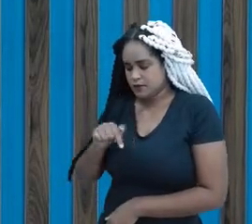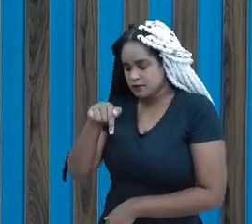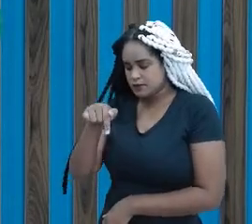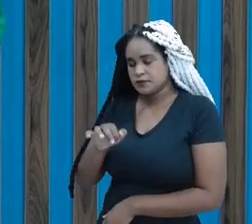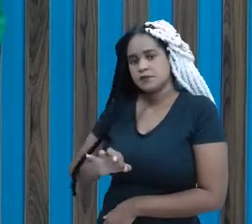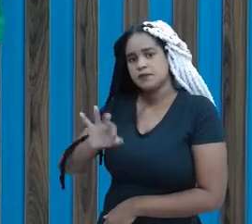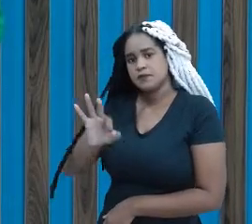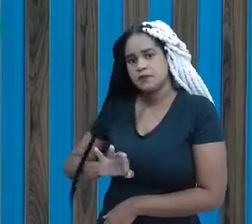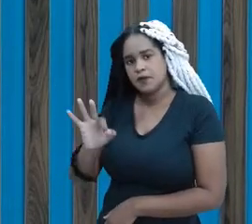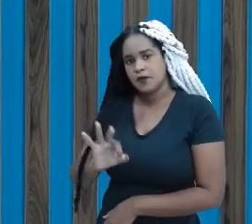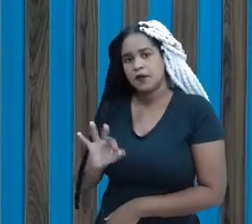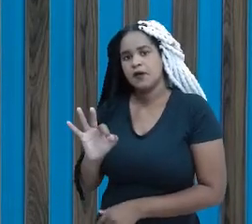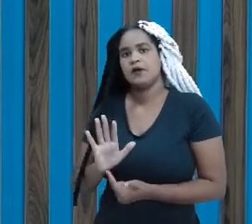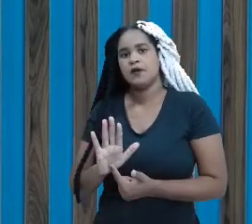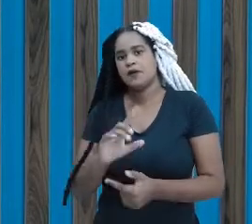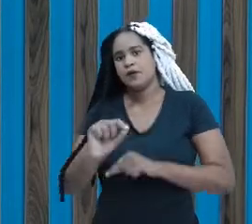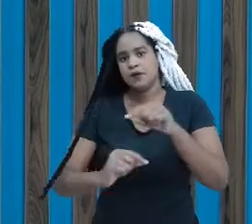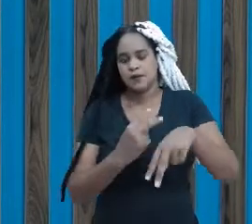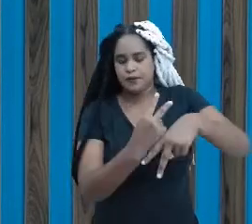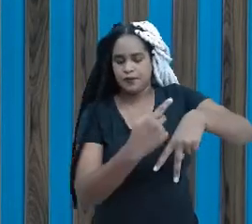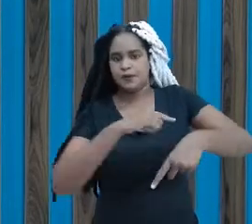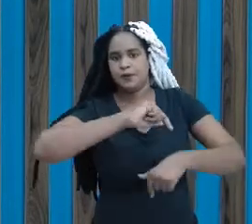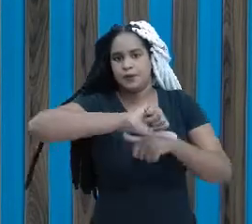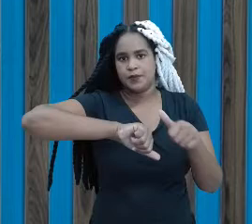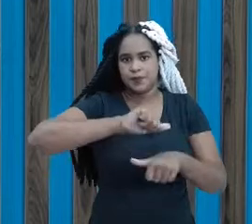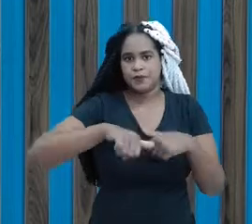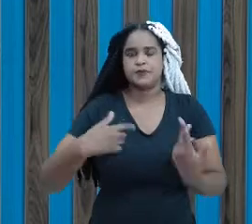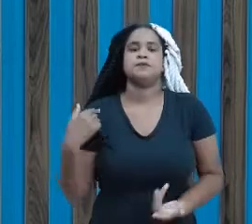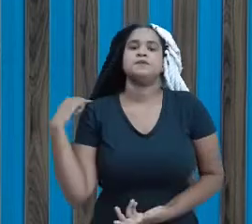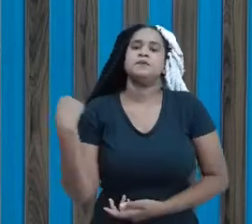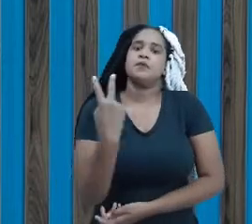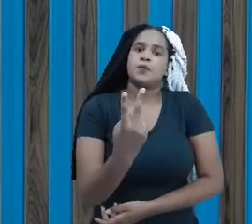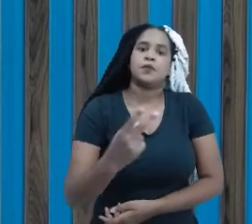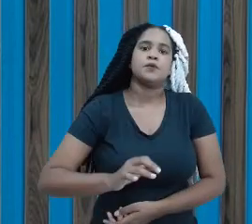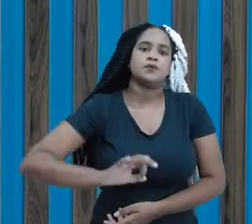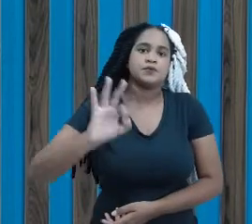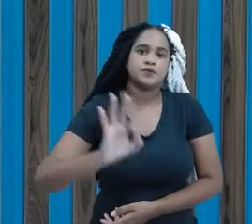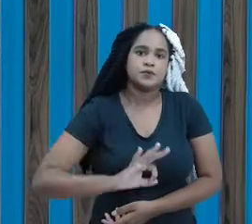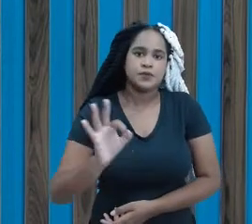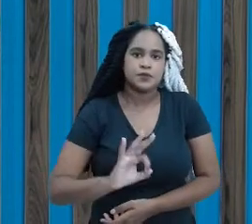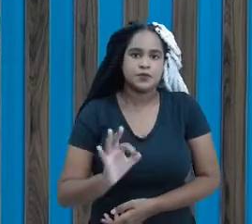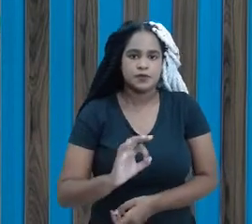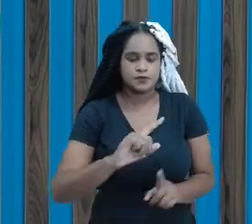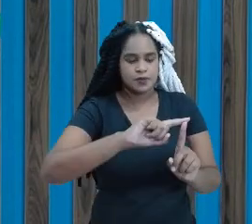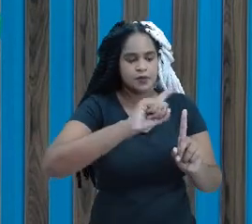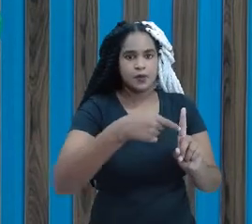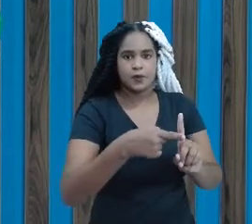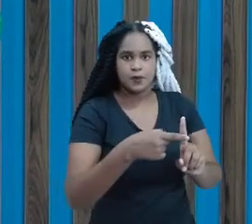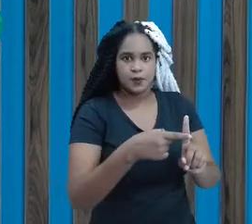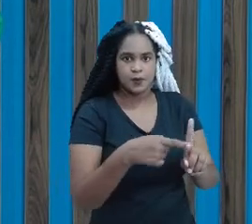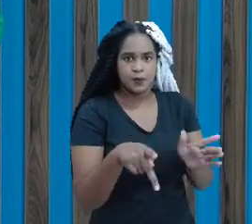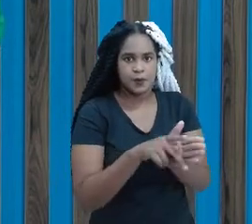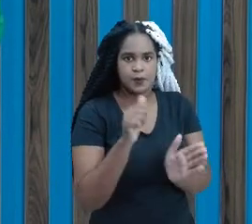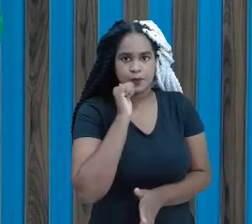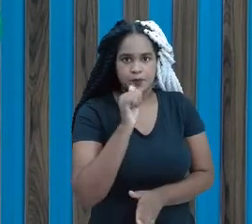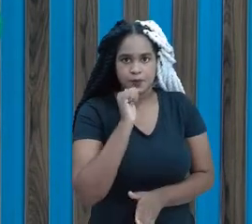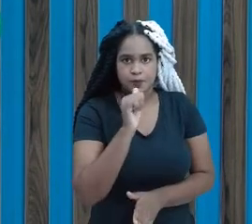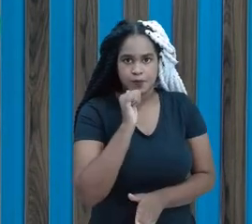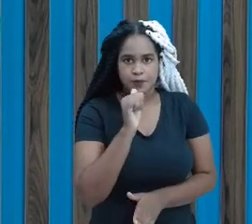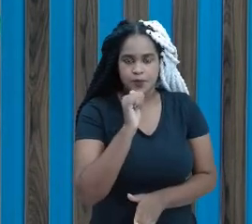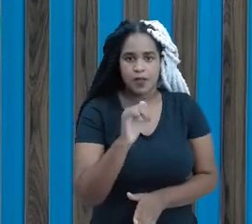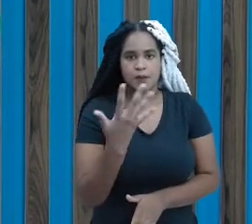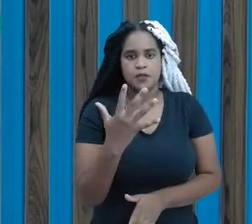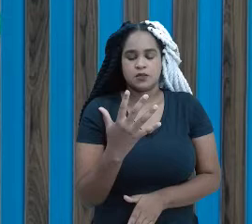apresentavam, né, alterações cromossômicas, tá certo? 2% das gestações em mulheres que estão acima